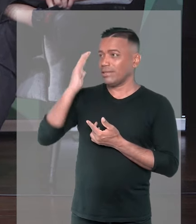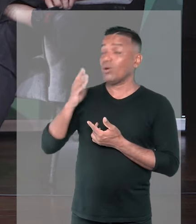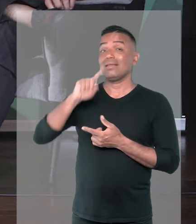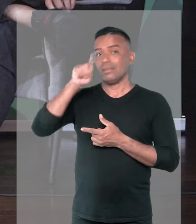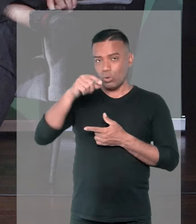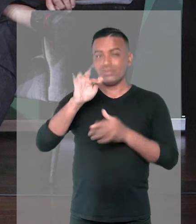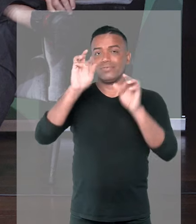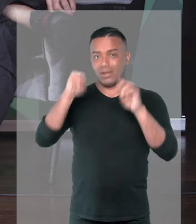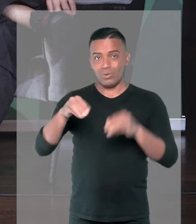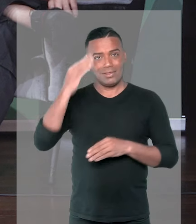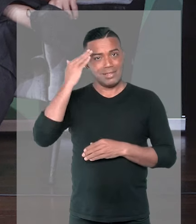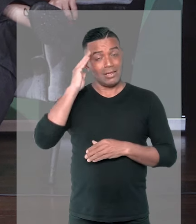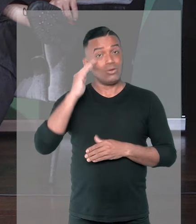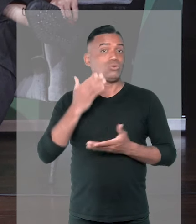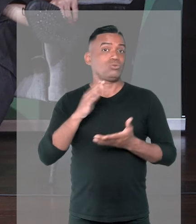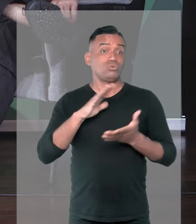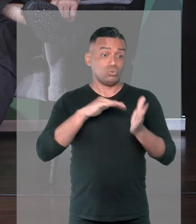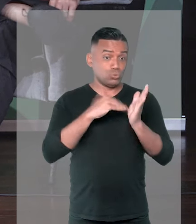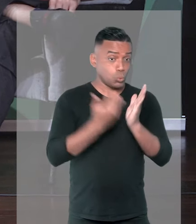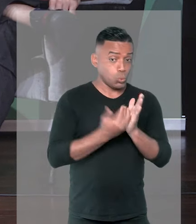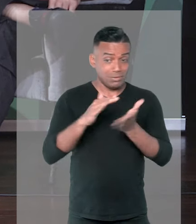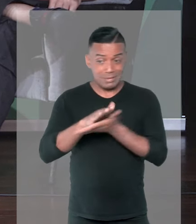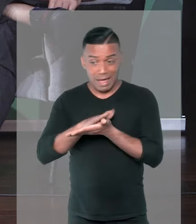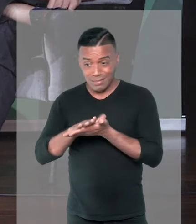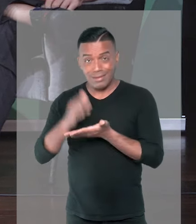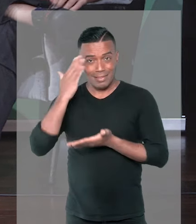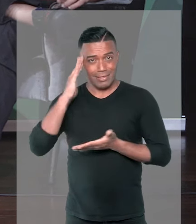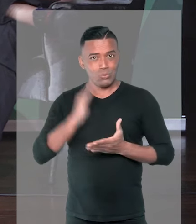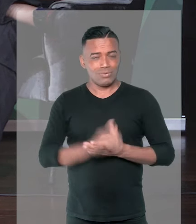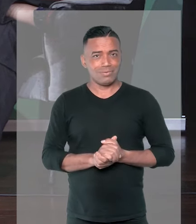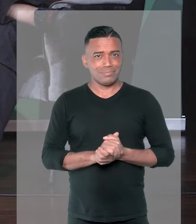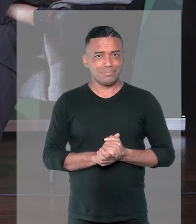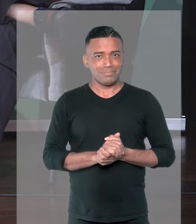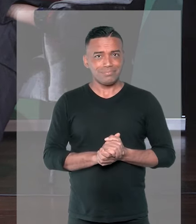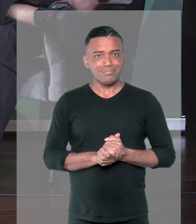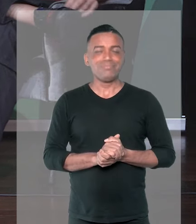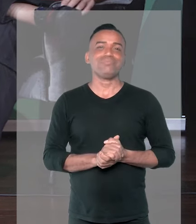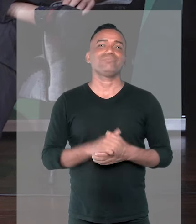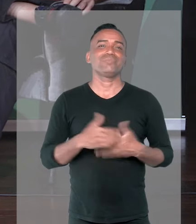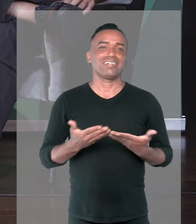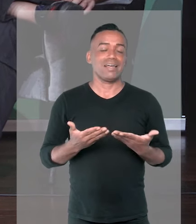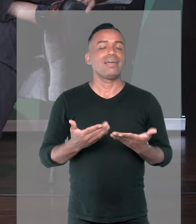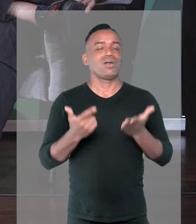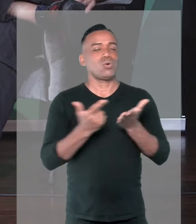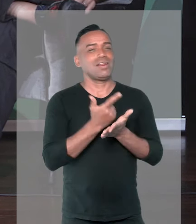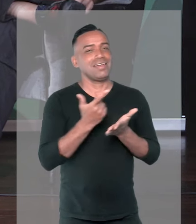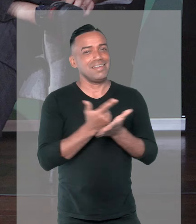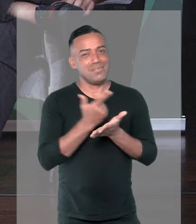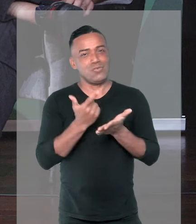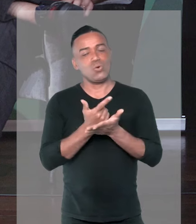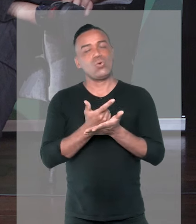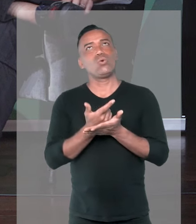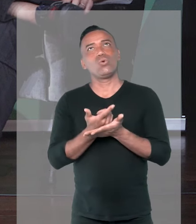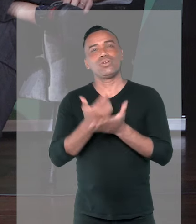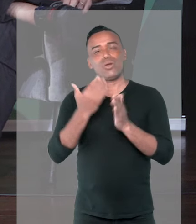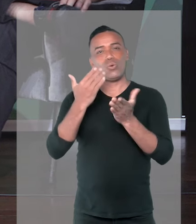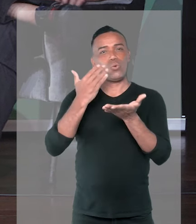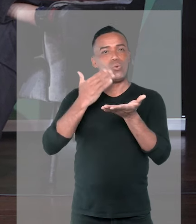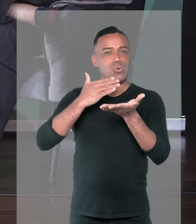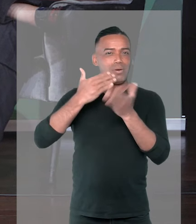entendeu Você entendeu o negócio do quase tudo ou quase nada esse esse outro é um livro sobre estratégia que